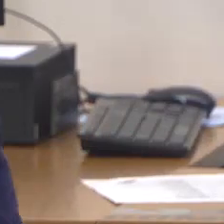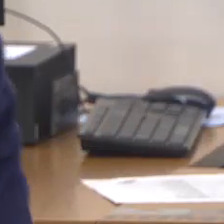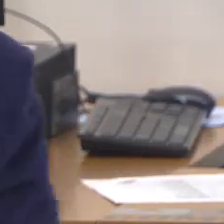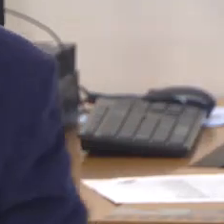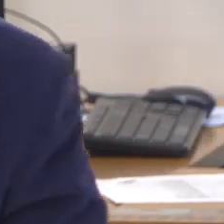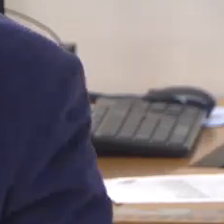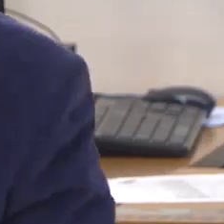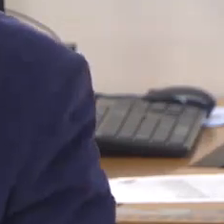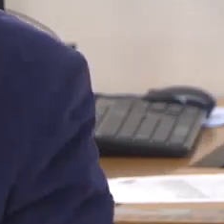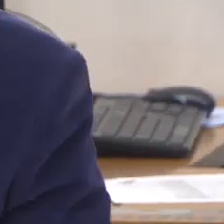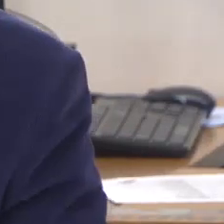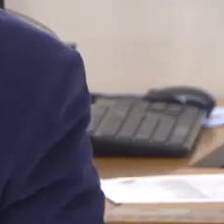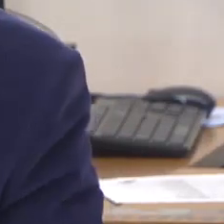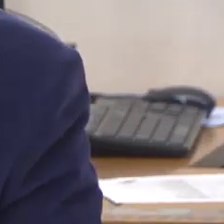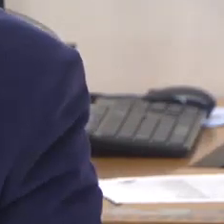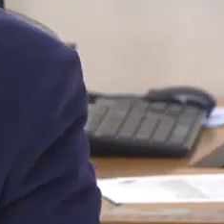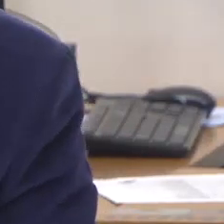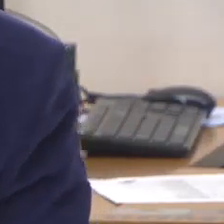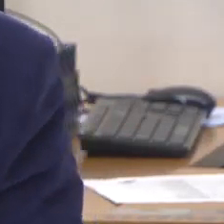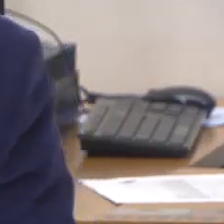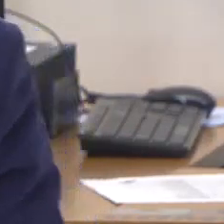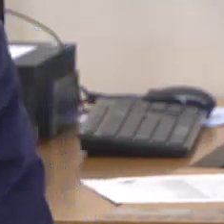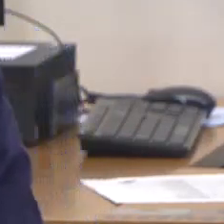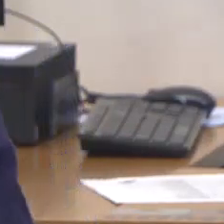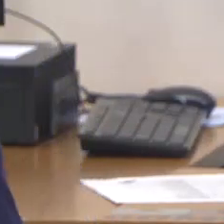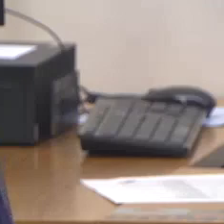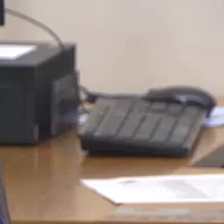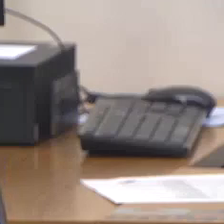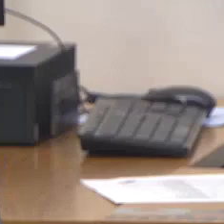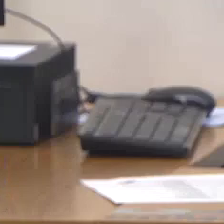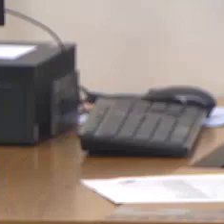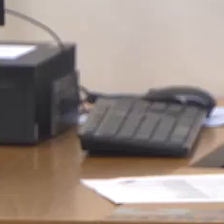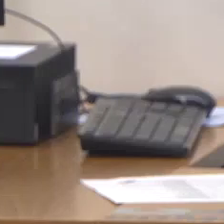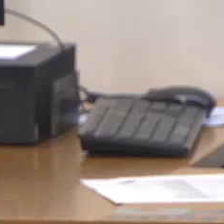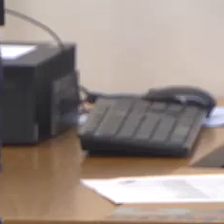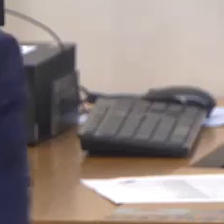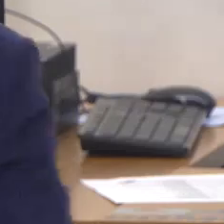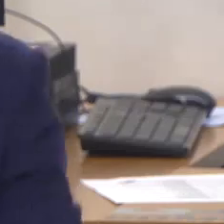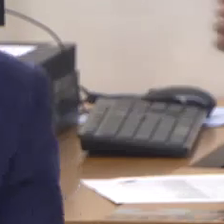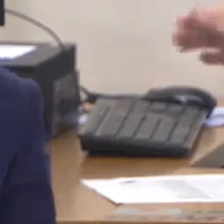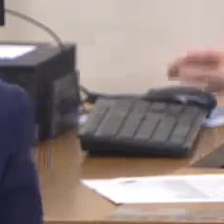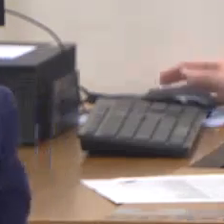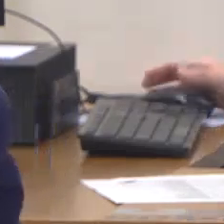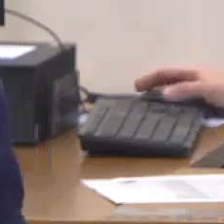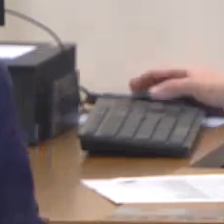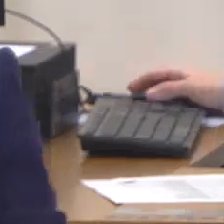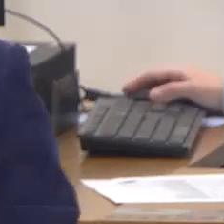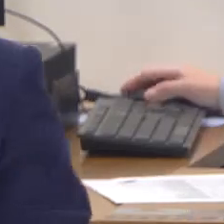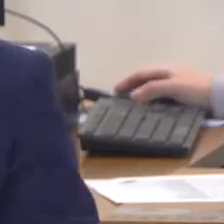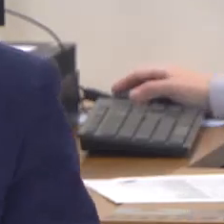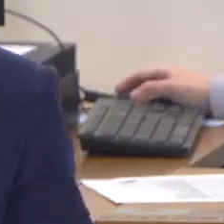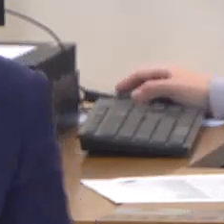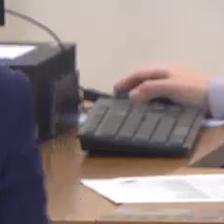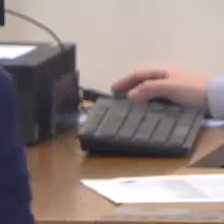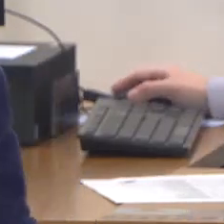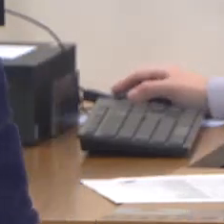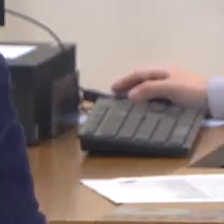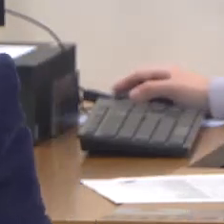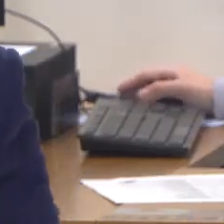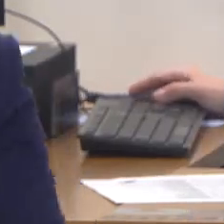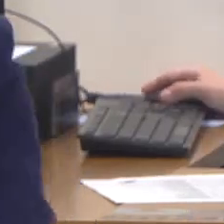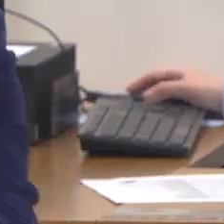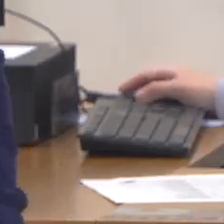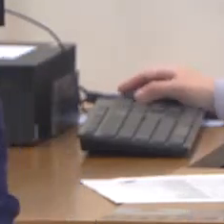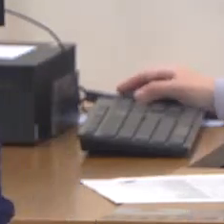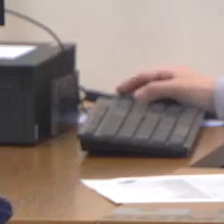por realmente buscar o melhor para Minas Gerais Muito obrigado presidente Deputado agradeço as palavras